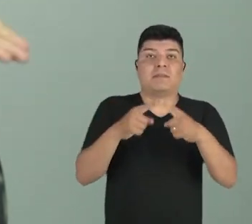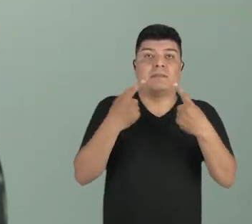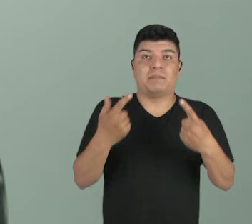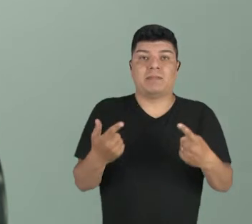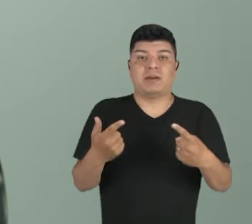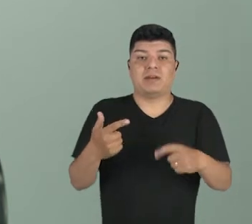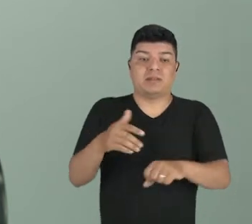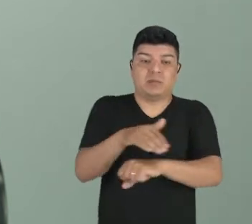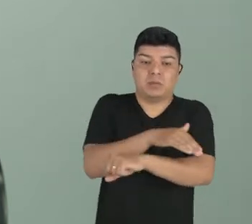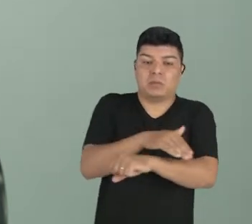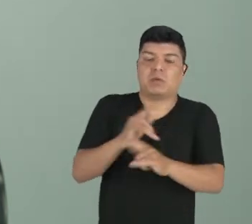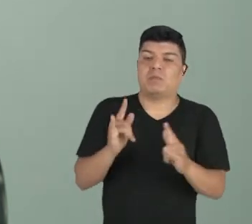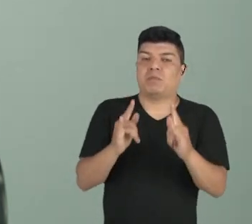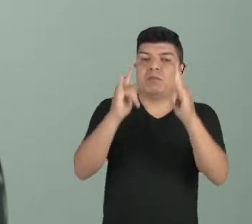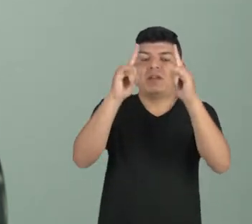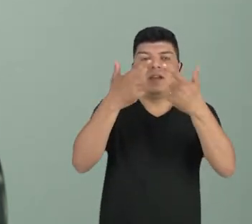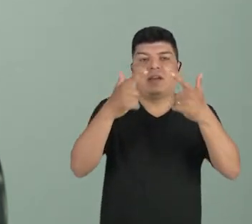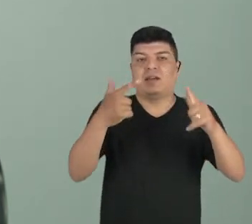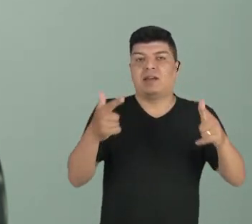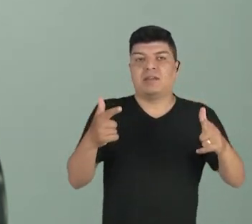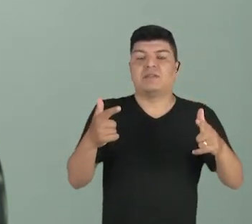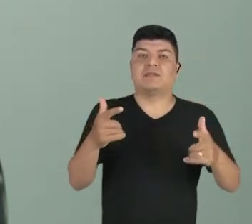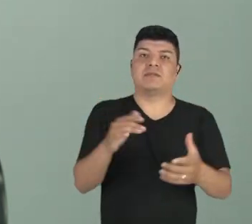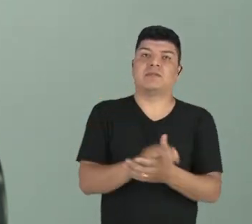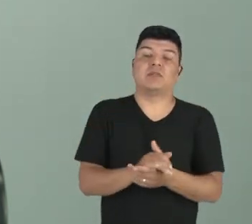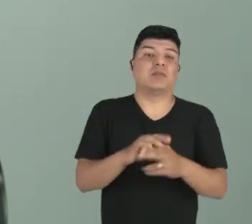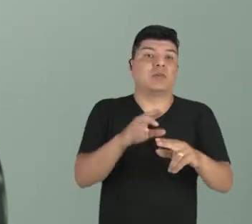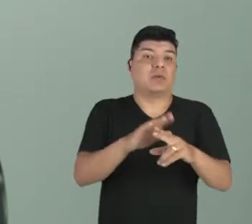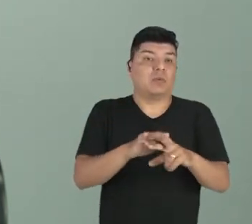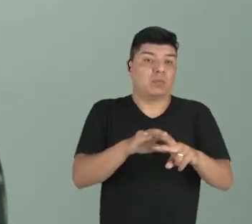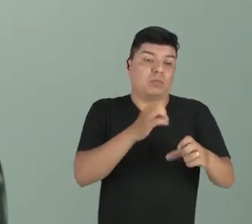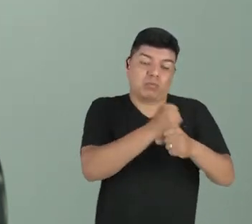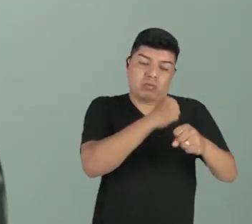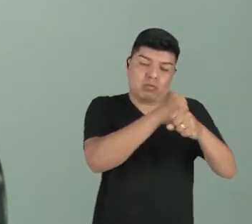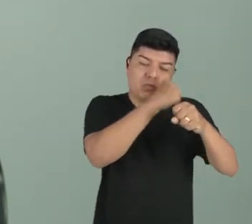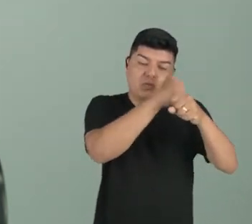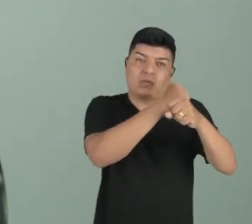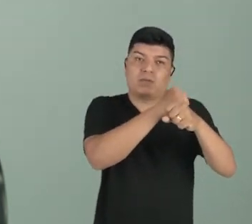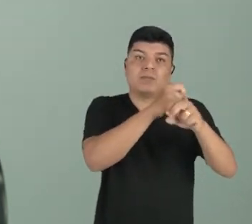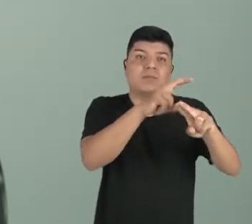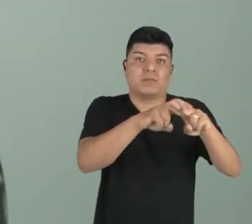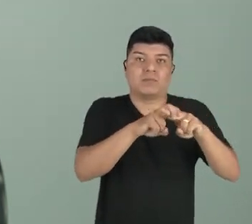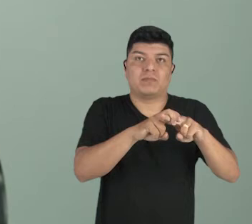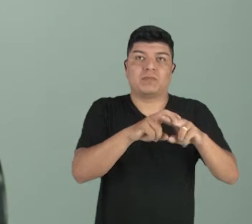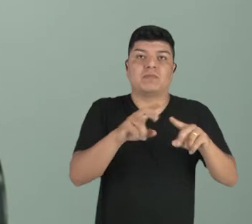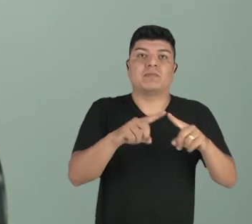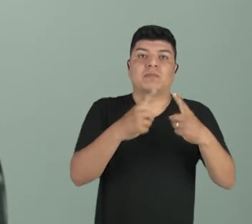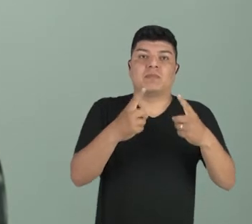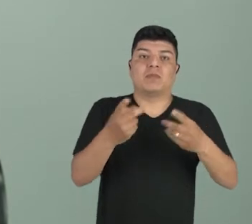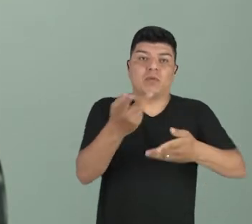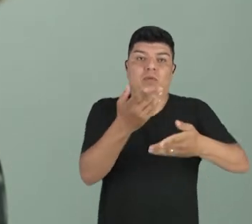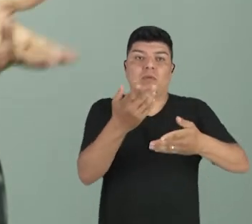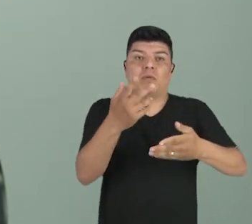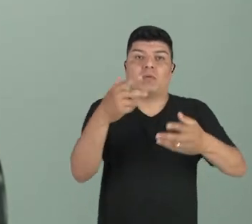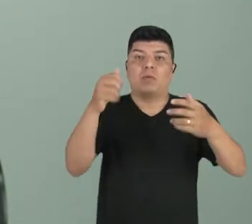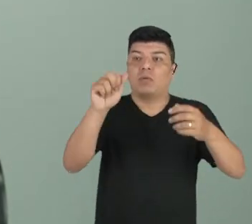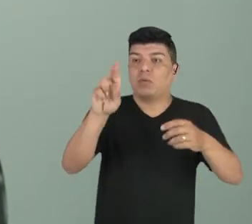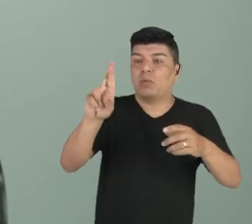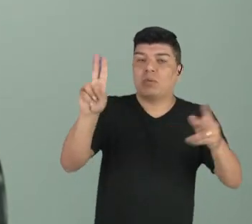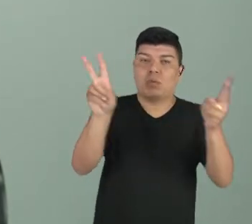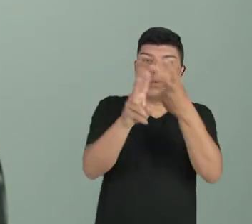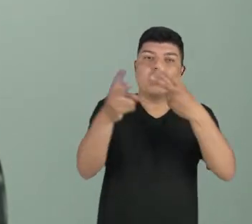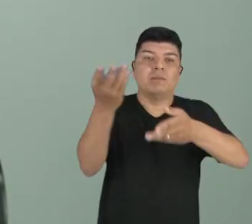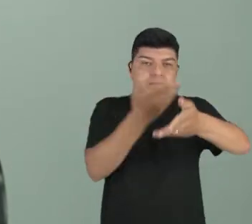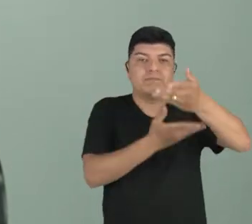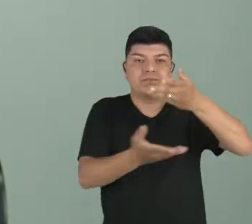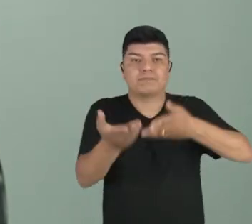não tem asfalto, não tem prédio, não tem calçada, então, mesmo que esteja uma área desmatada, o ar consegue circular. Então, nas grandes